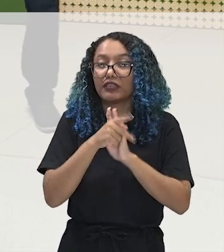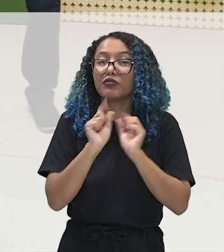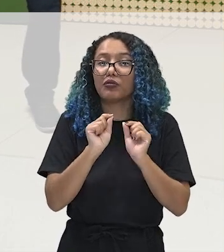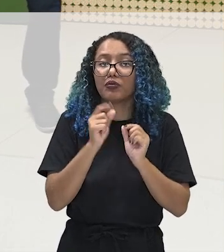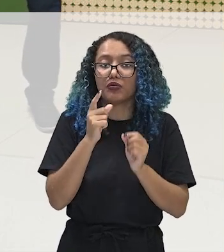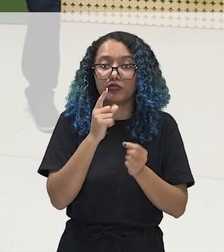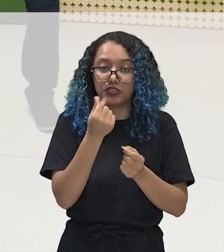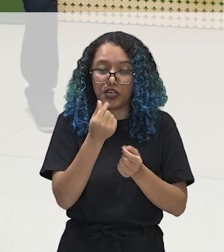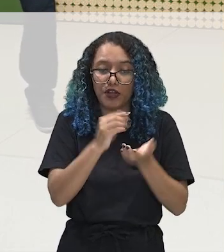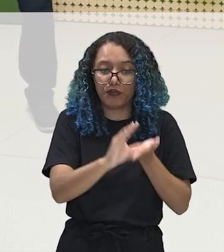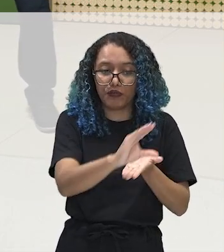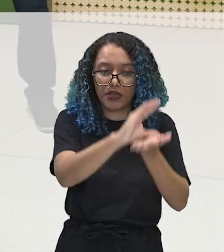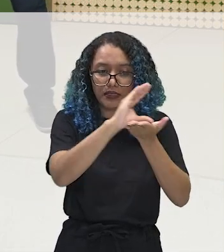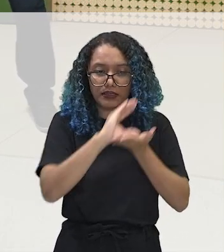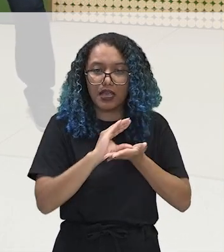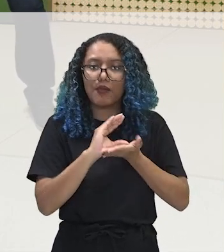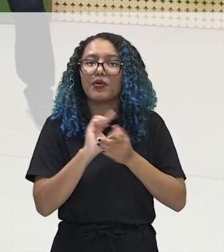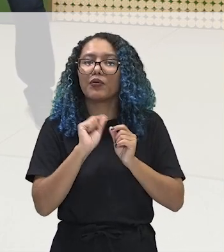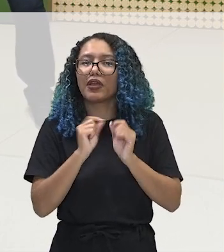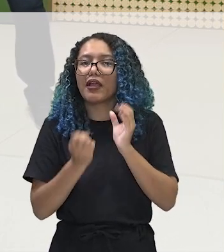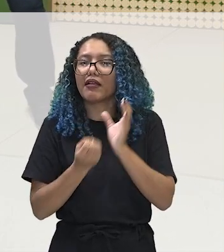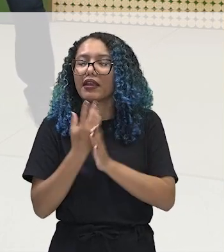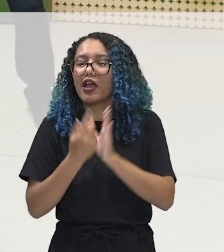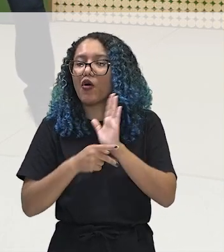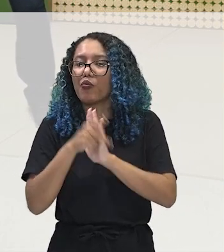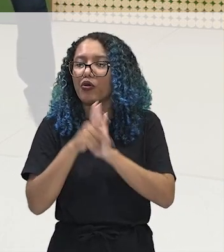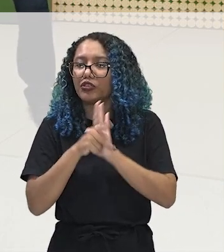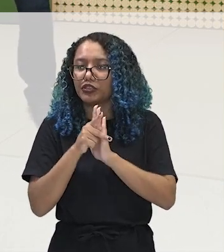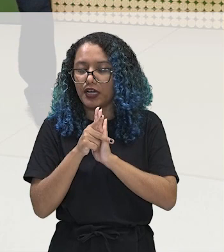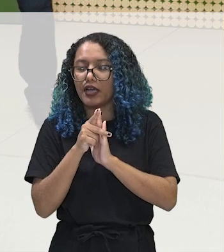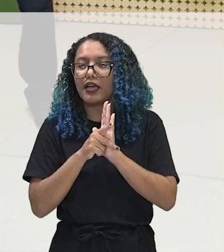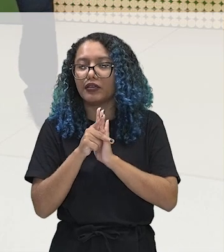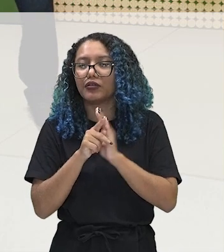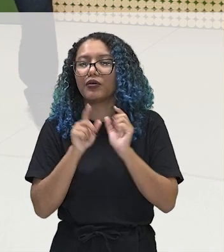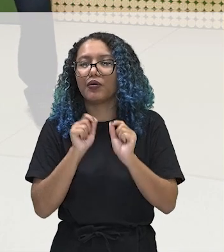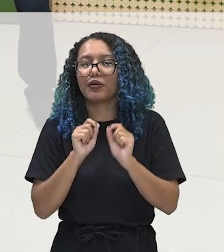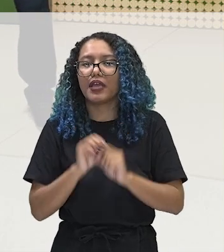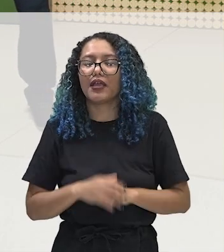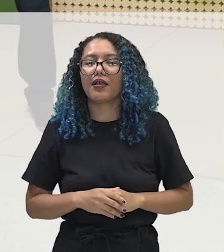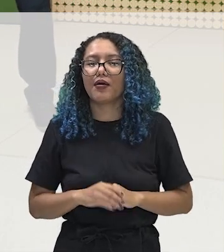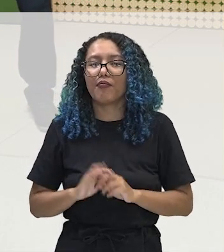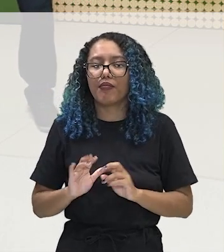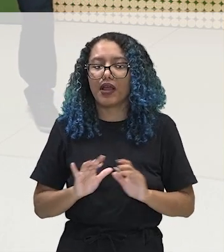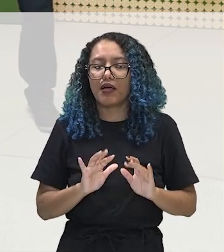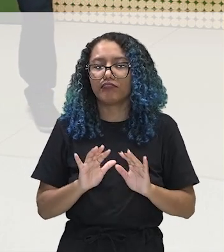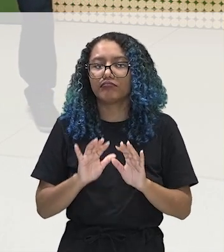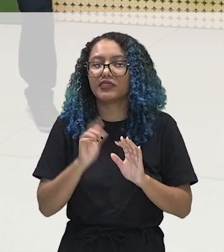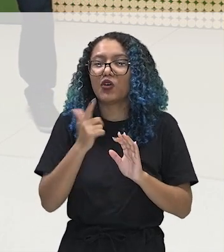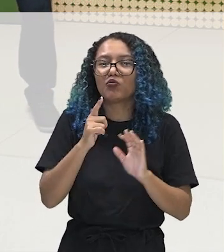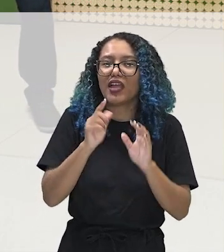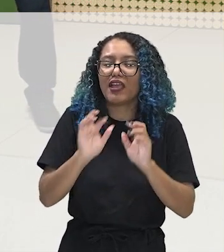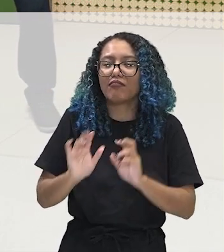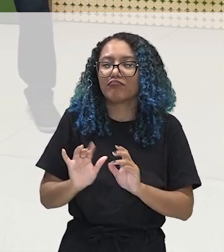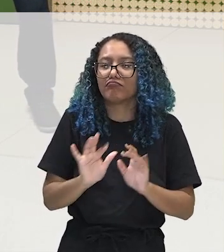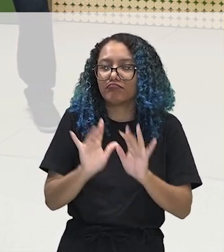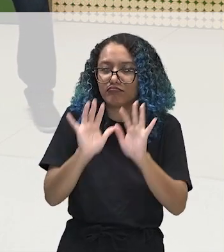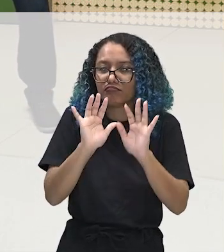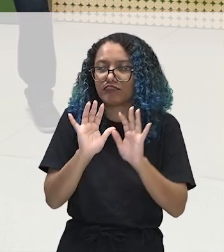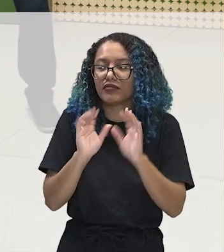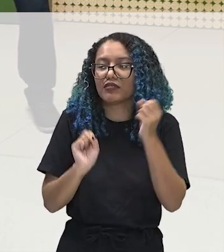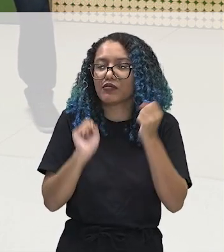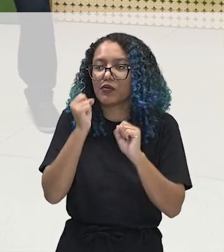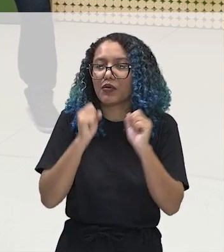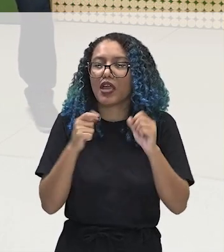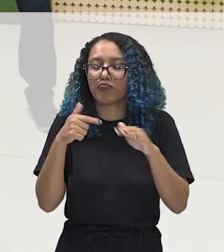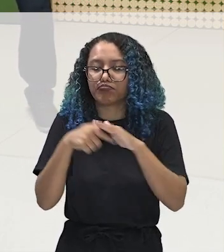recurso financeiro a fim de que não se produzam ou que não se tenha indústrias que tenham queimas de combustíveis